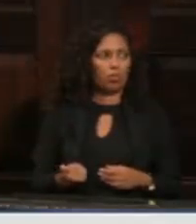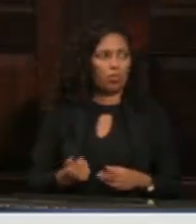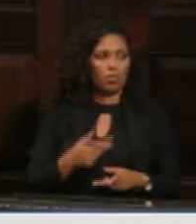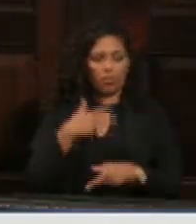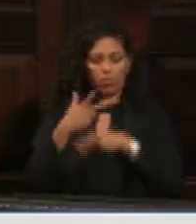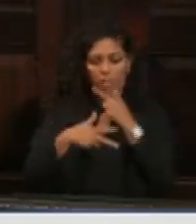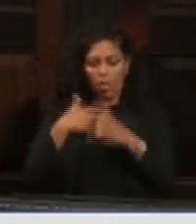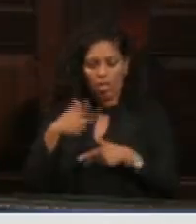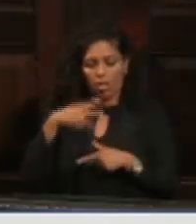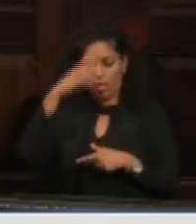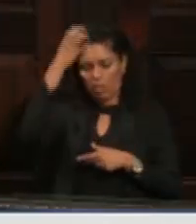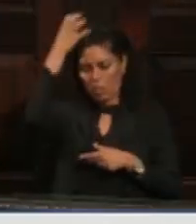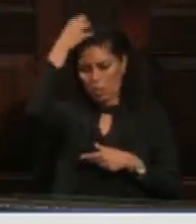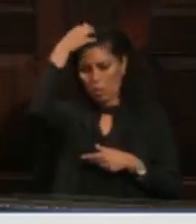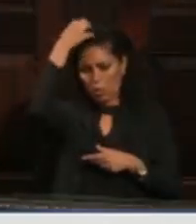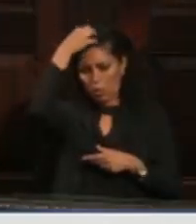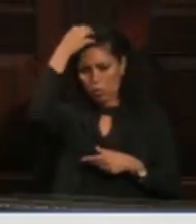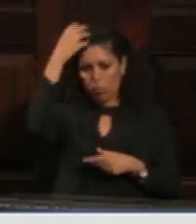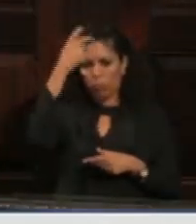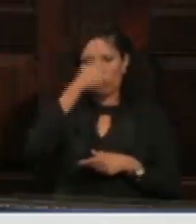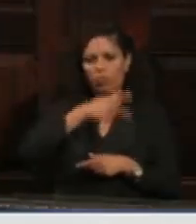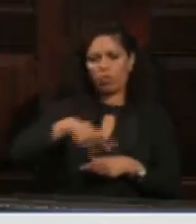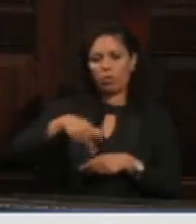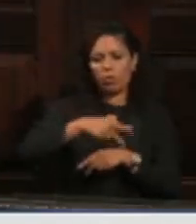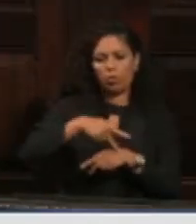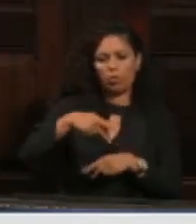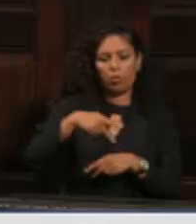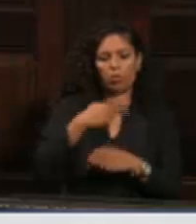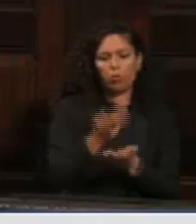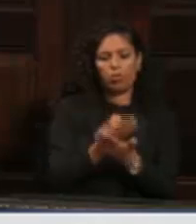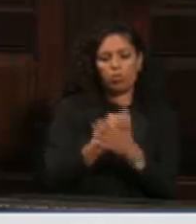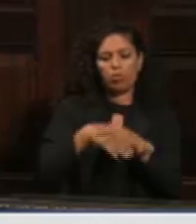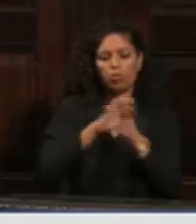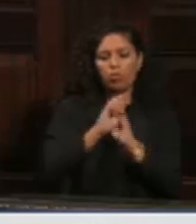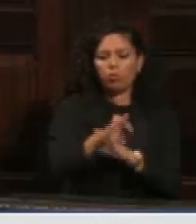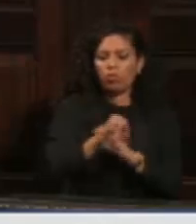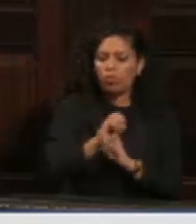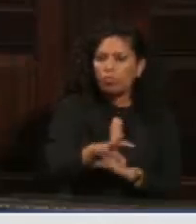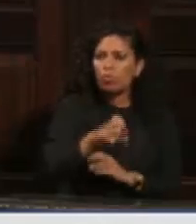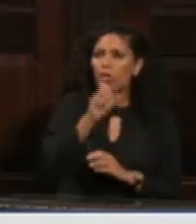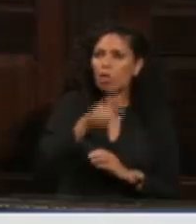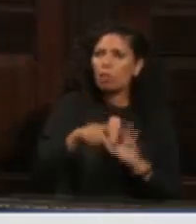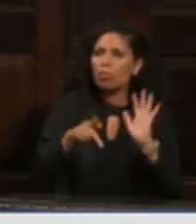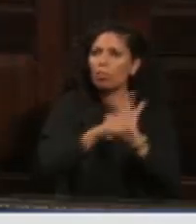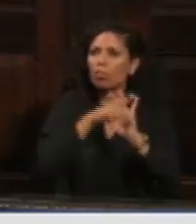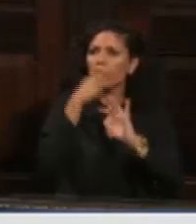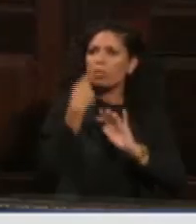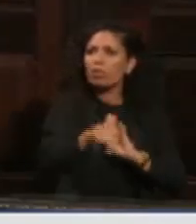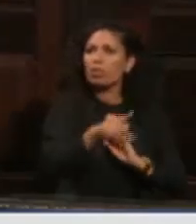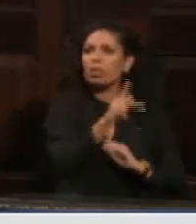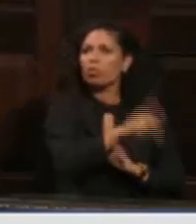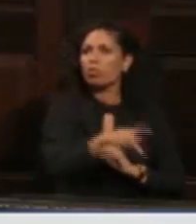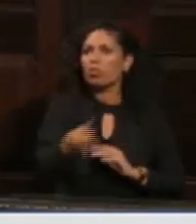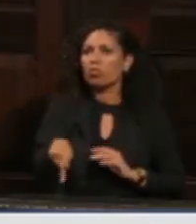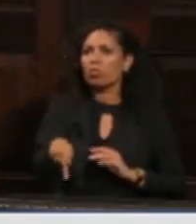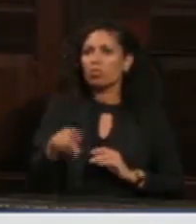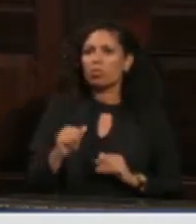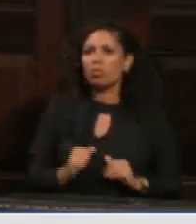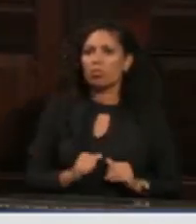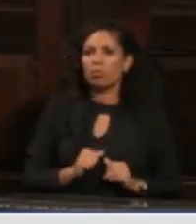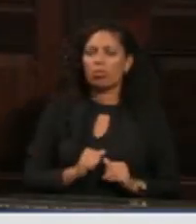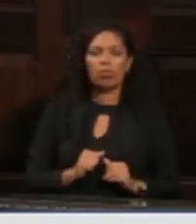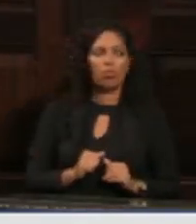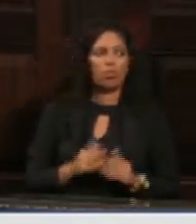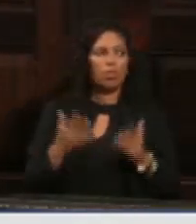a culpa dos problemas da educação está no magistério. Eu quero aqui desagravar o professorado